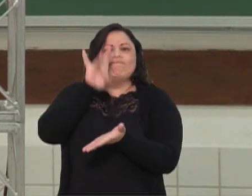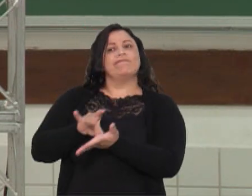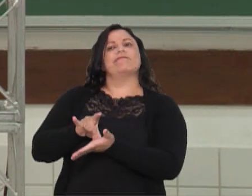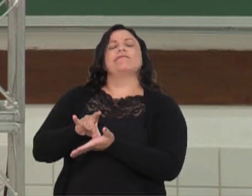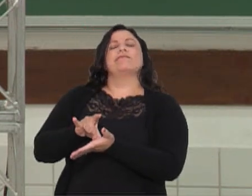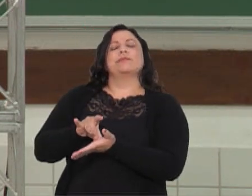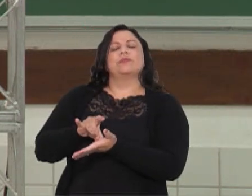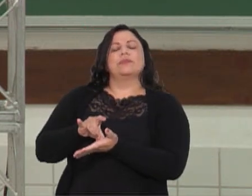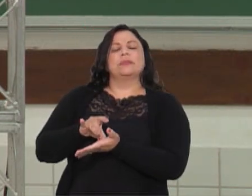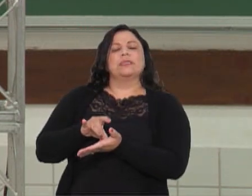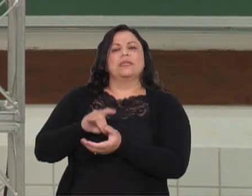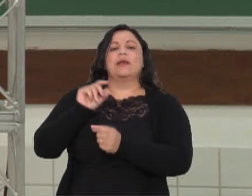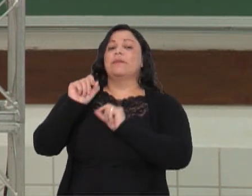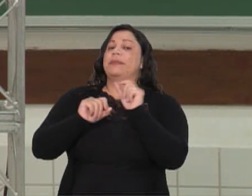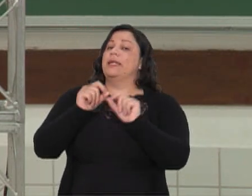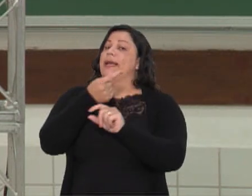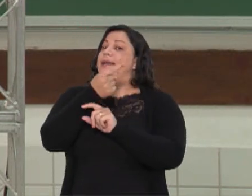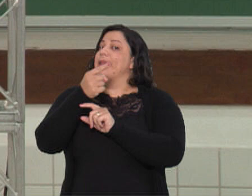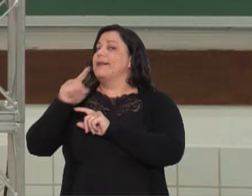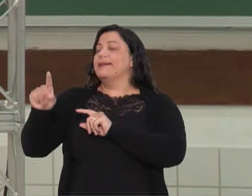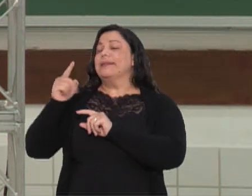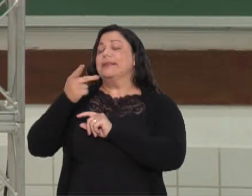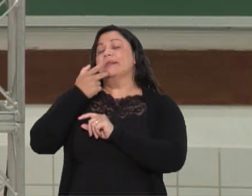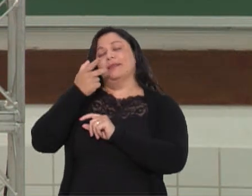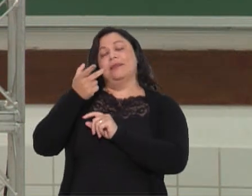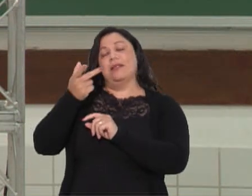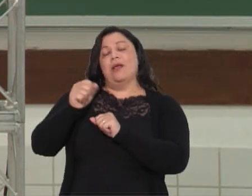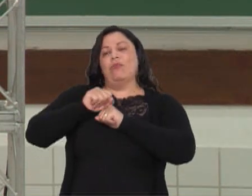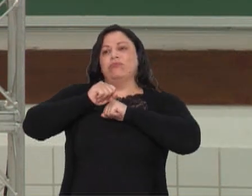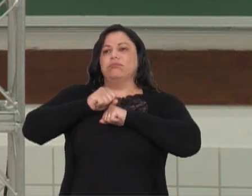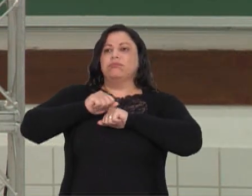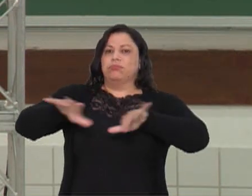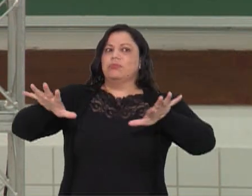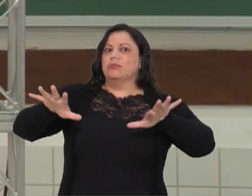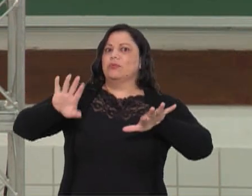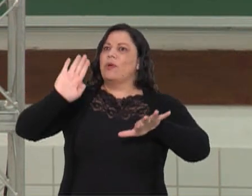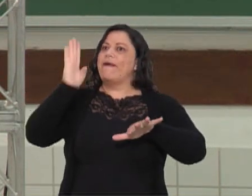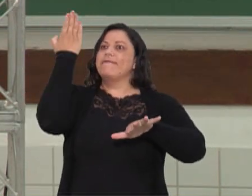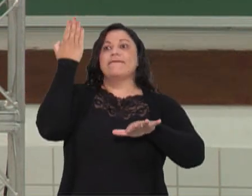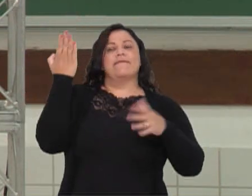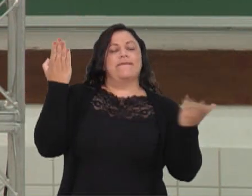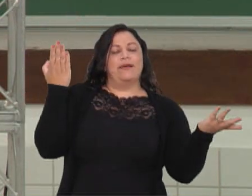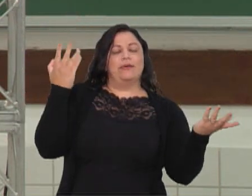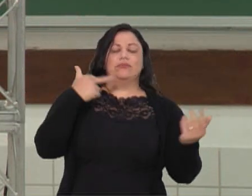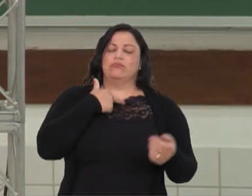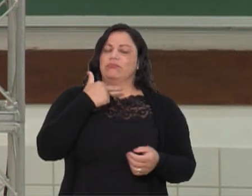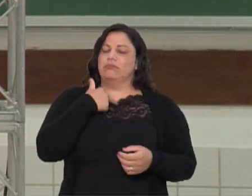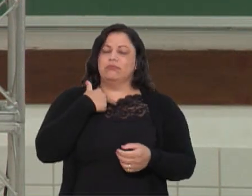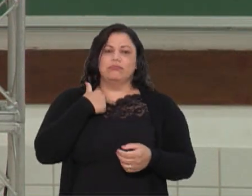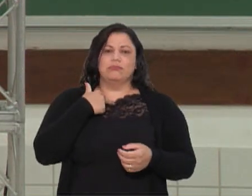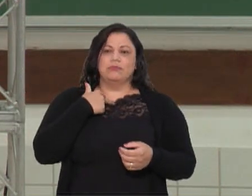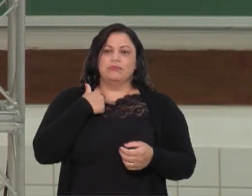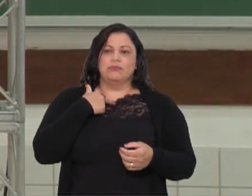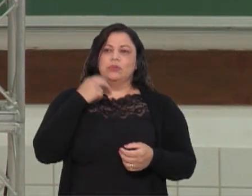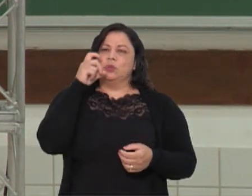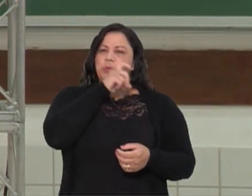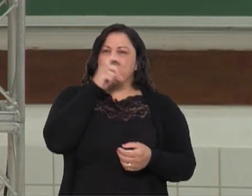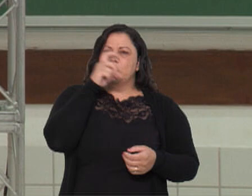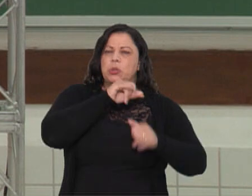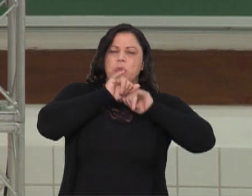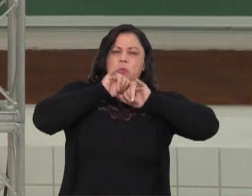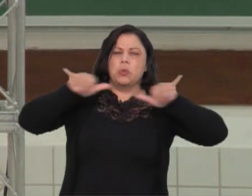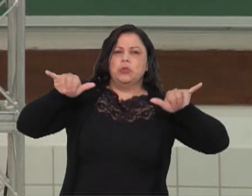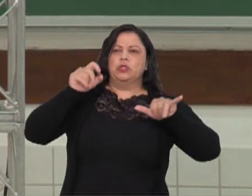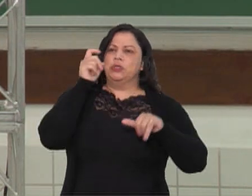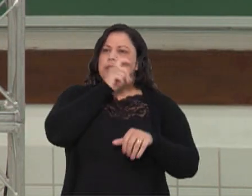do texto para não cooperar com a divulgação de fake news. Porque às vezes nós recebemos uma informação, recebemos